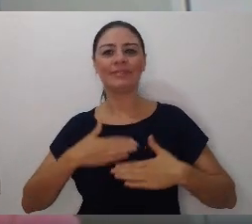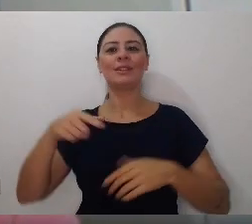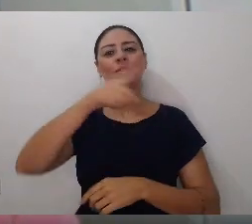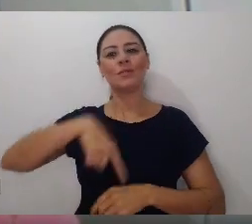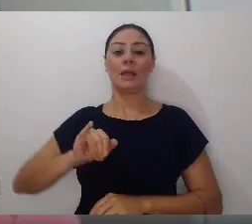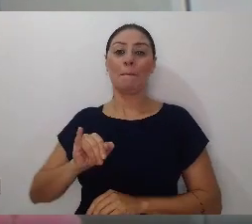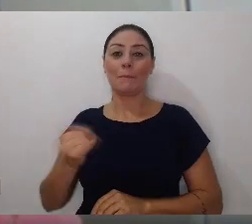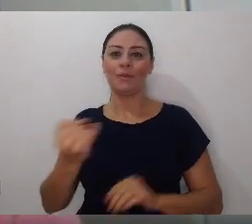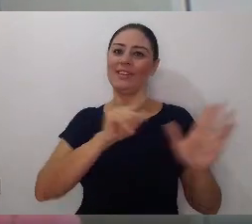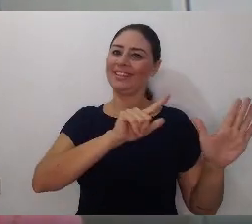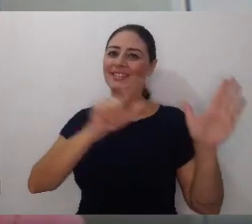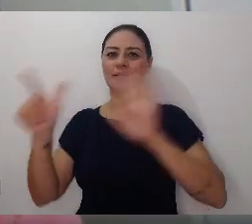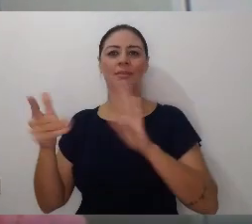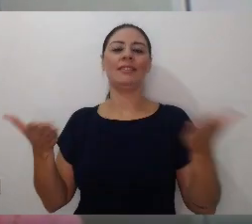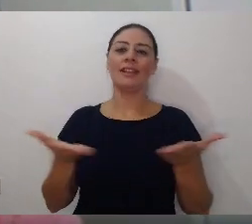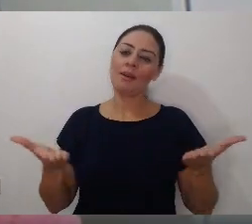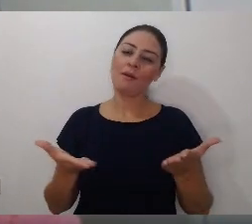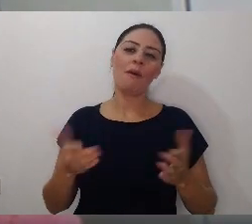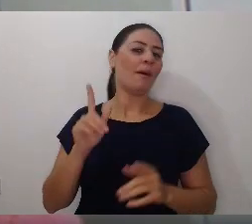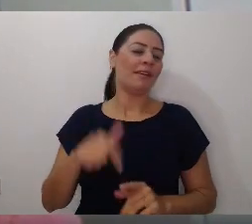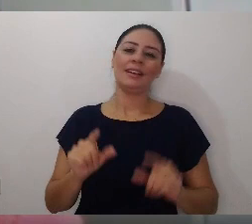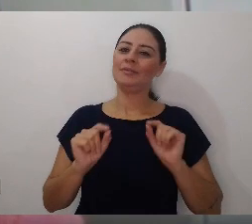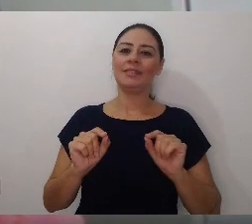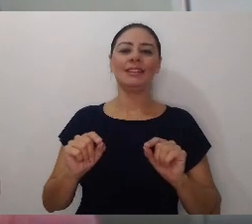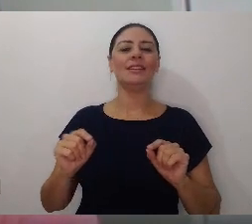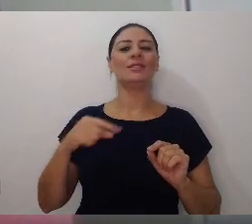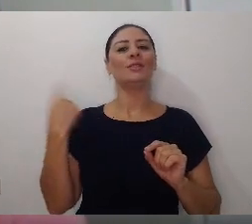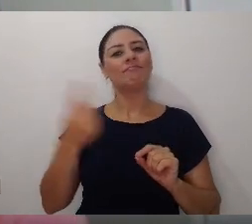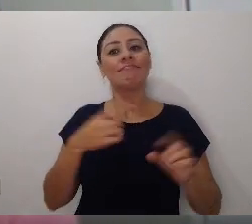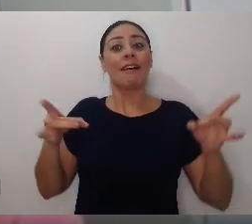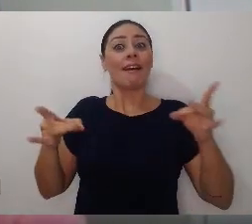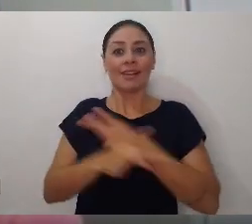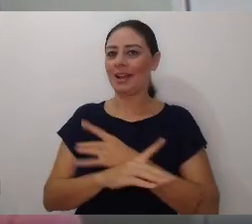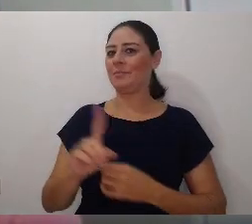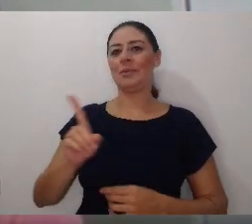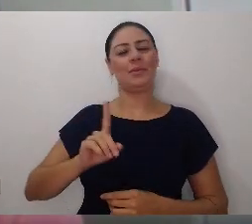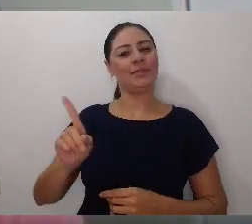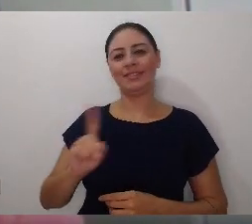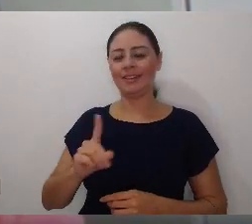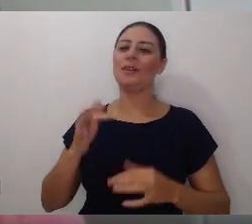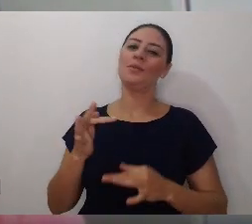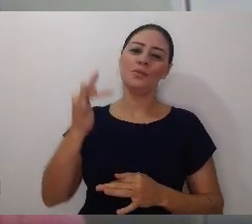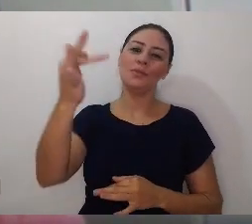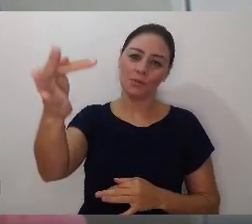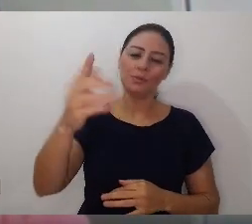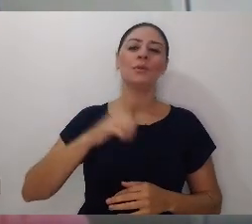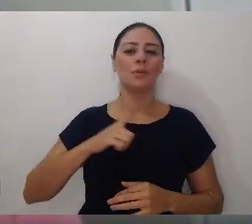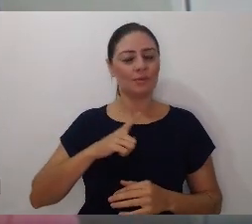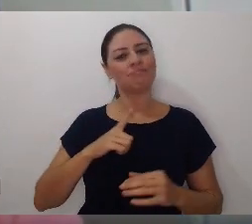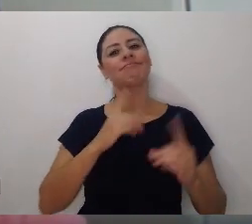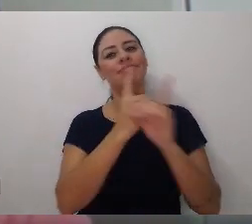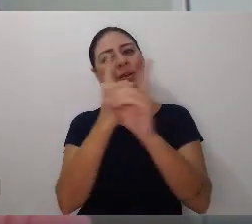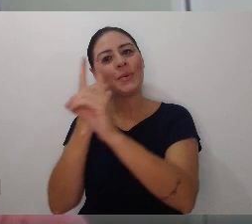momento agradável e que tenham aproveitado muito essa semana. E é isso, né? A nossa caminhada não finaliza aqui, nós